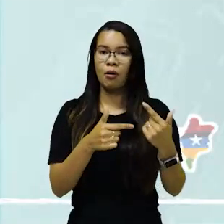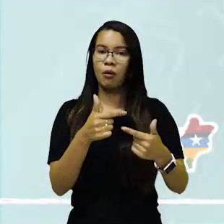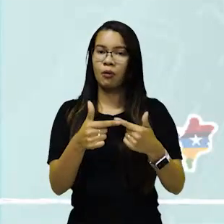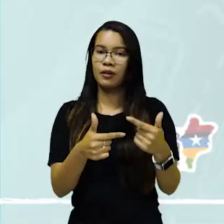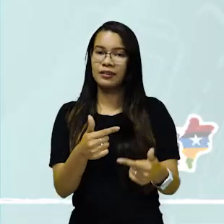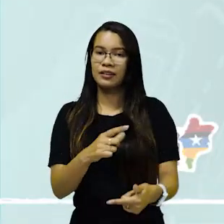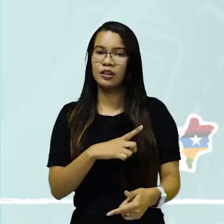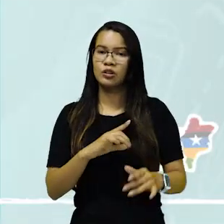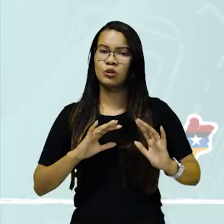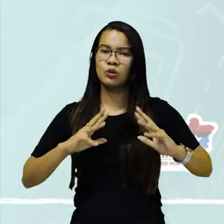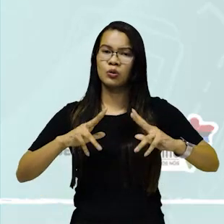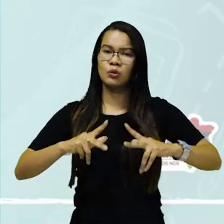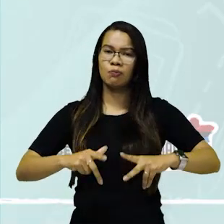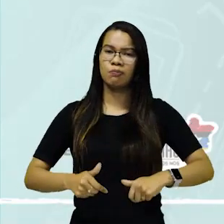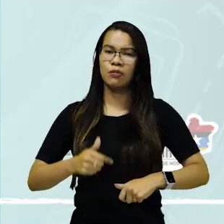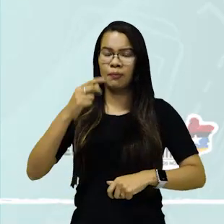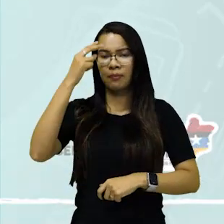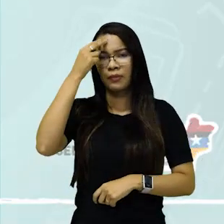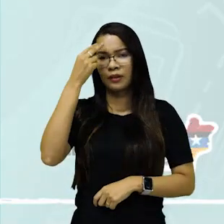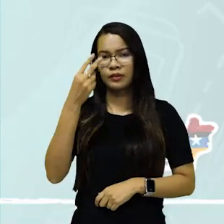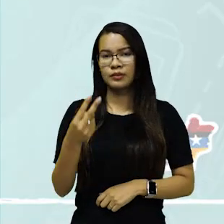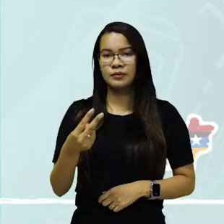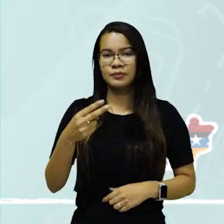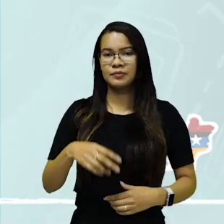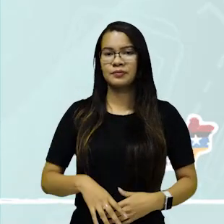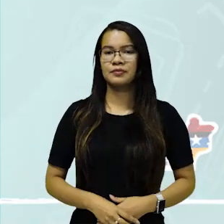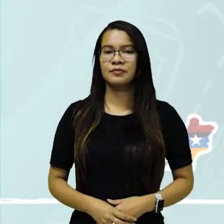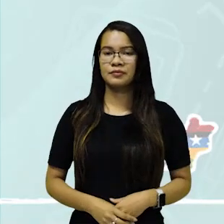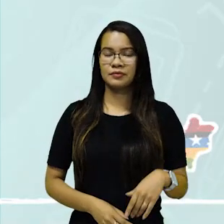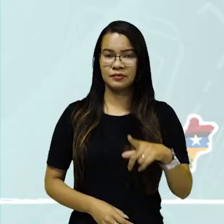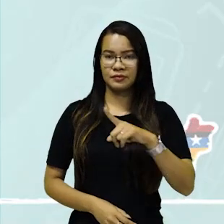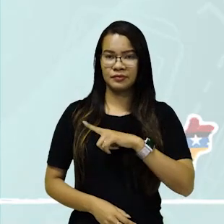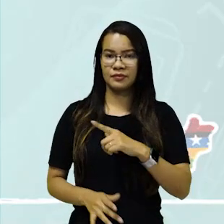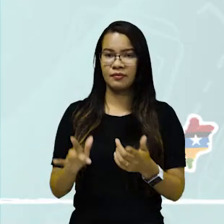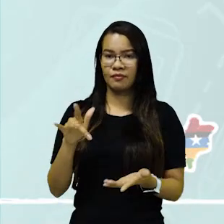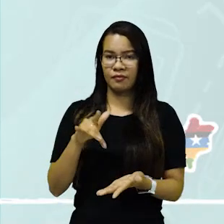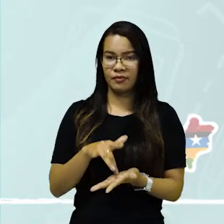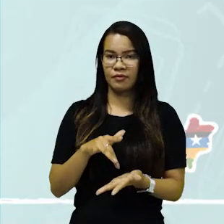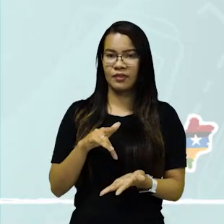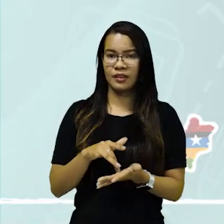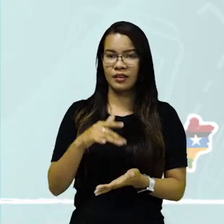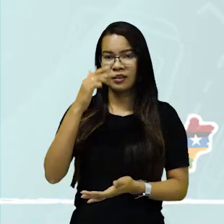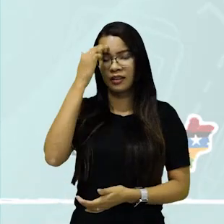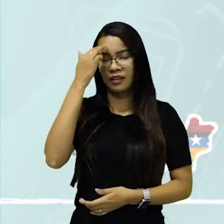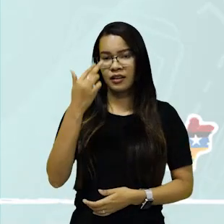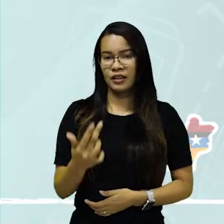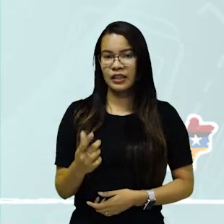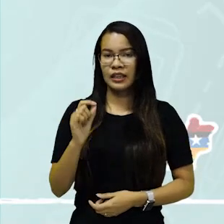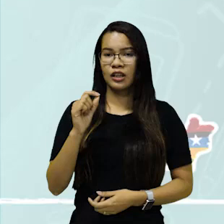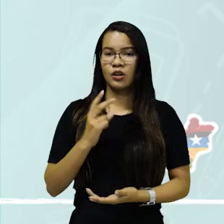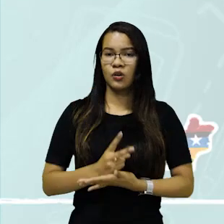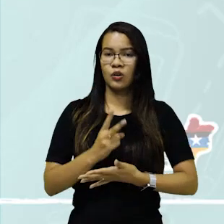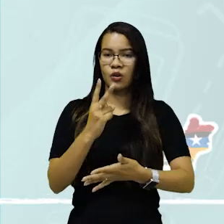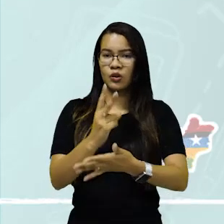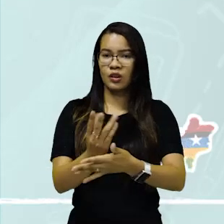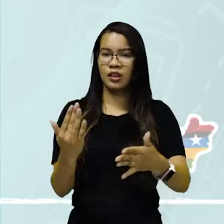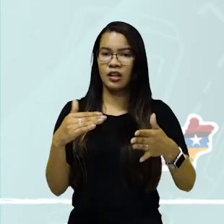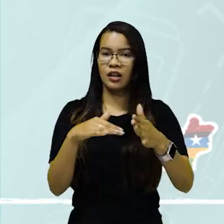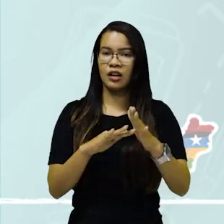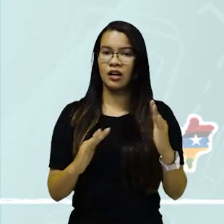quê? Toda uma historicidade. Existe, na verdade, uma historicidade. Uma luta que continua até os dias